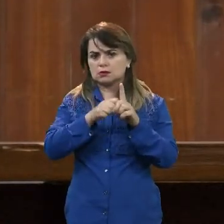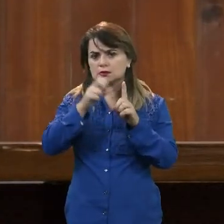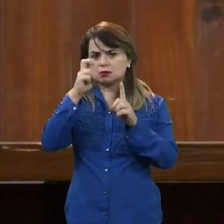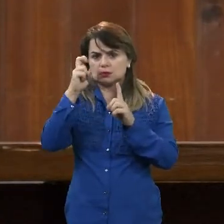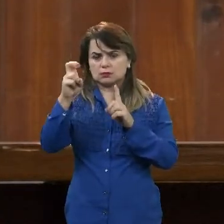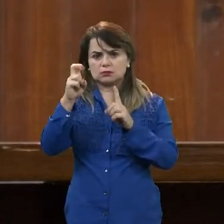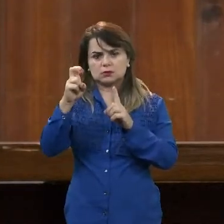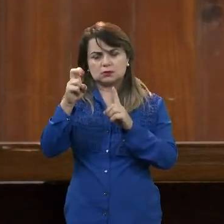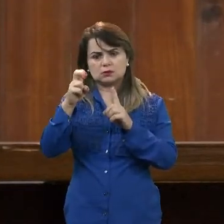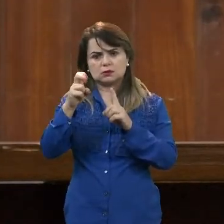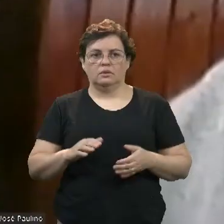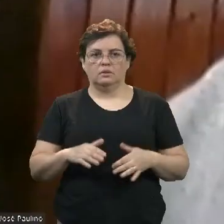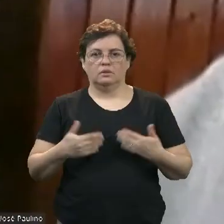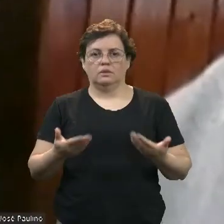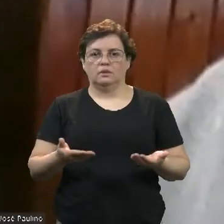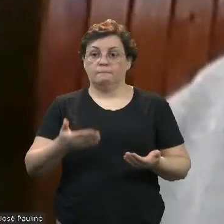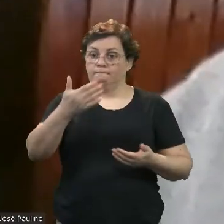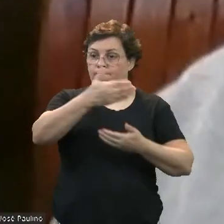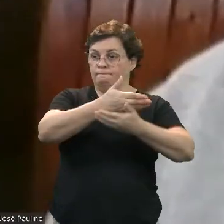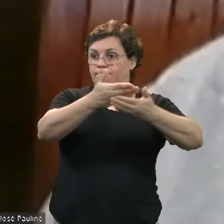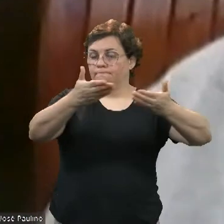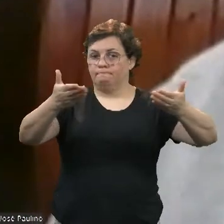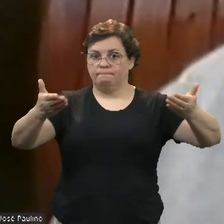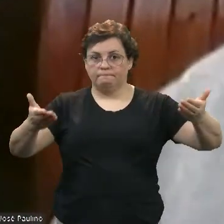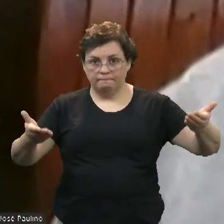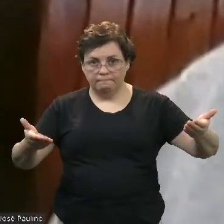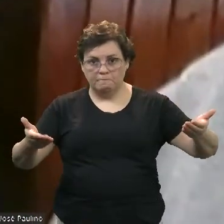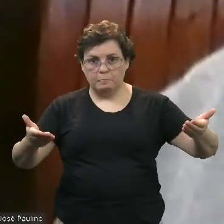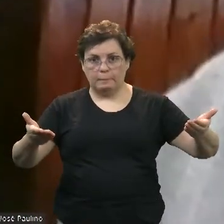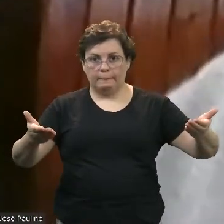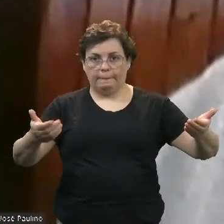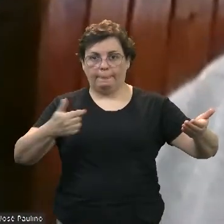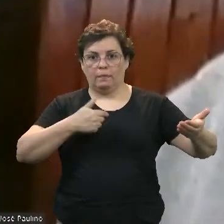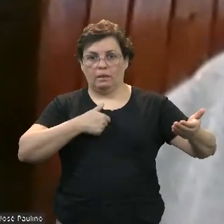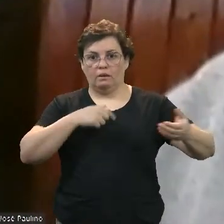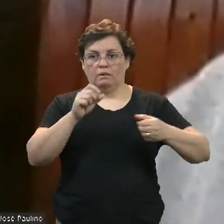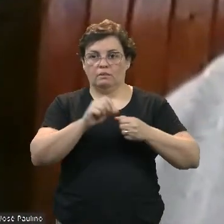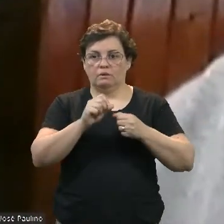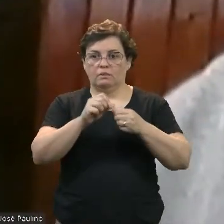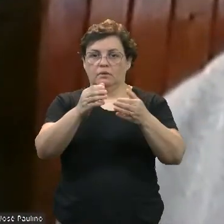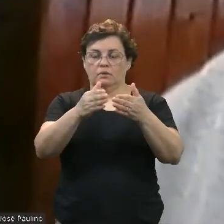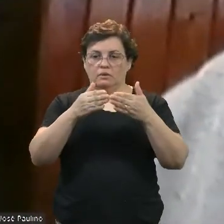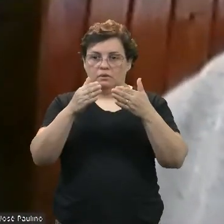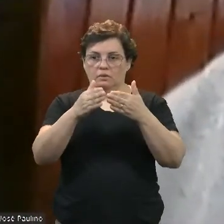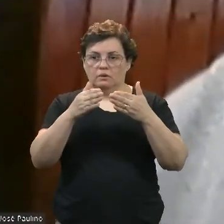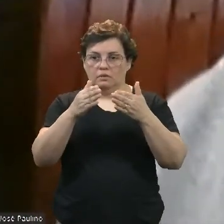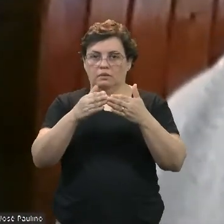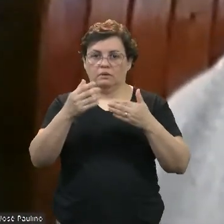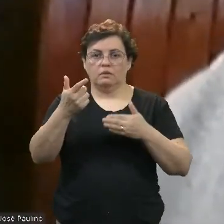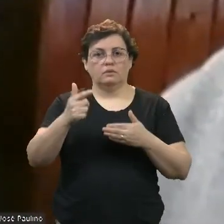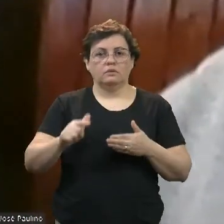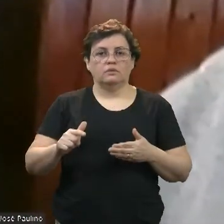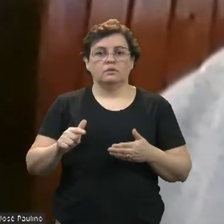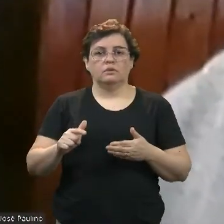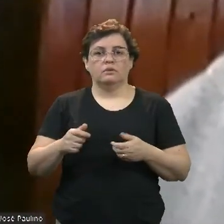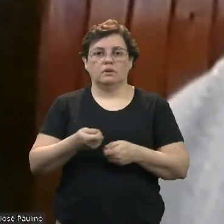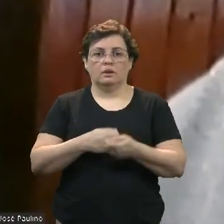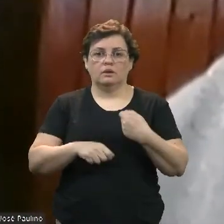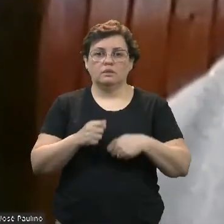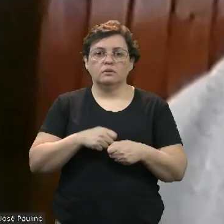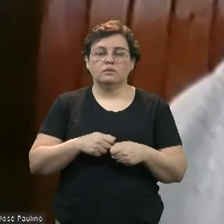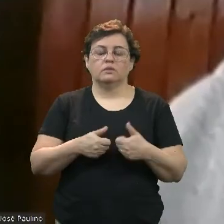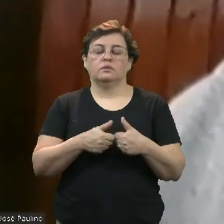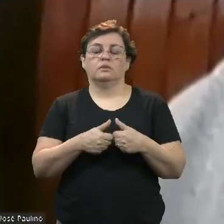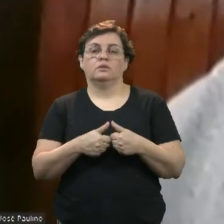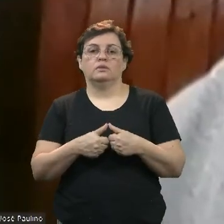e 115 parcelas segundo o presidente do sindmar o funcionário público deve procurar a instituição financeira para verificar o